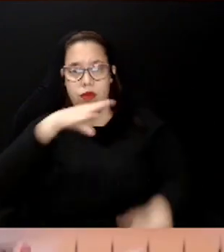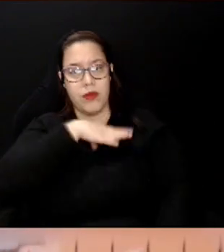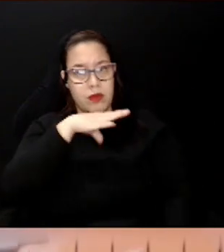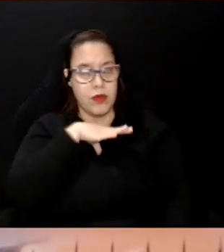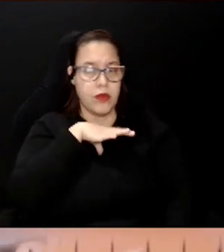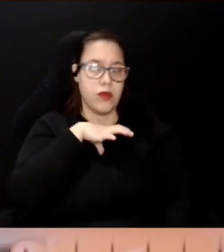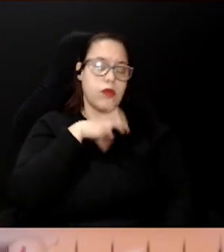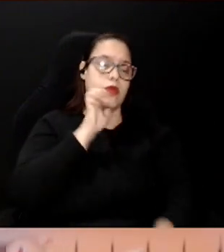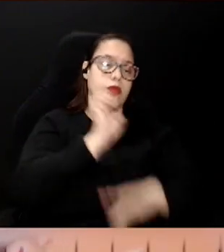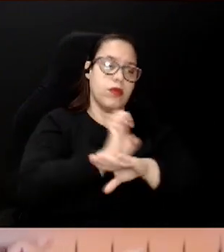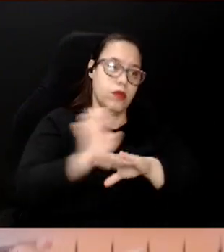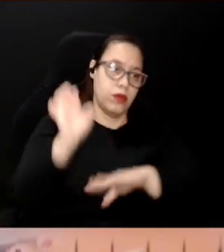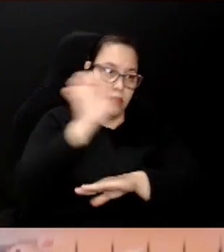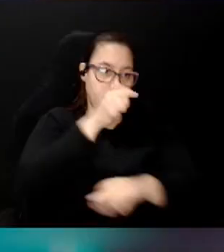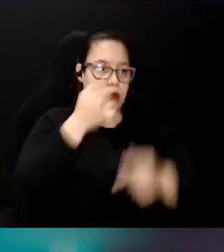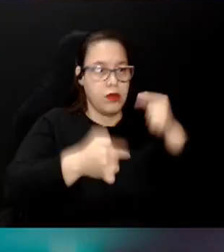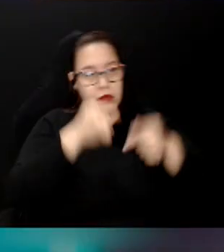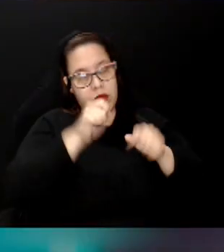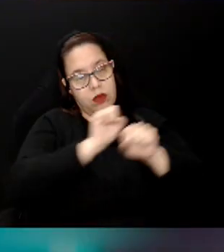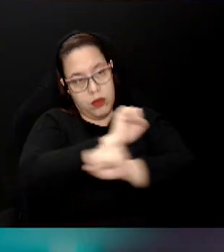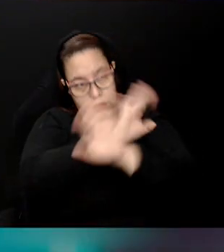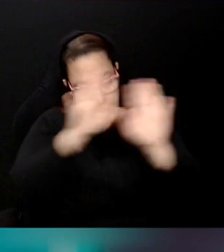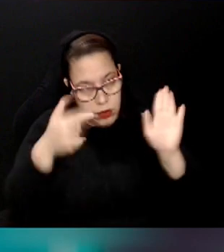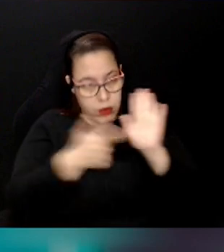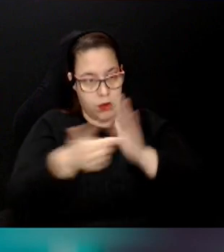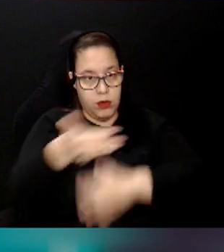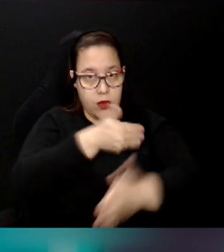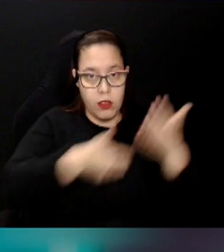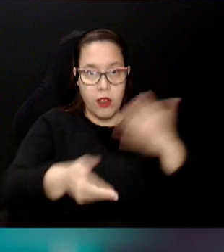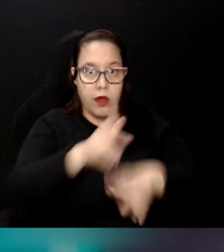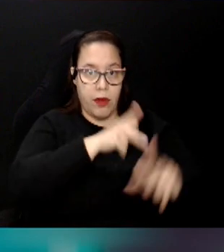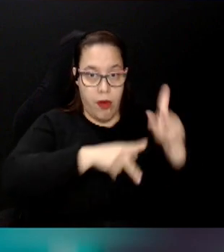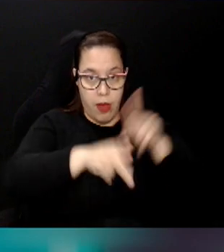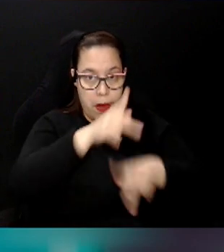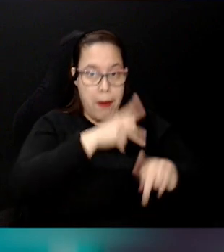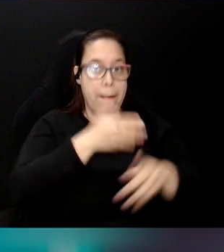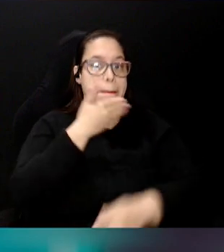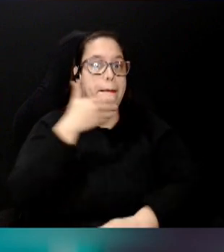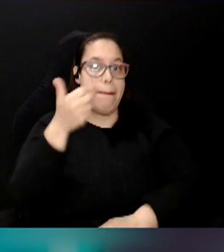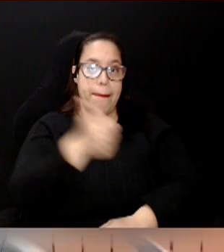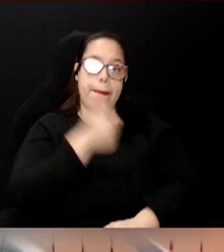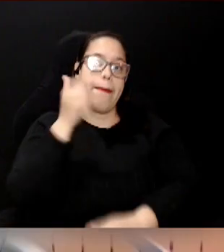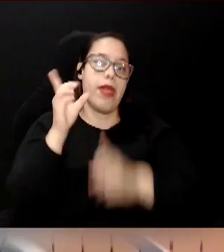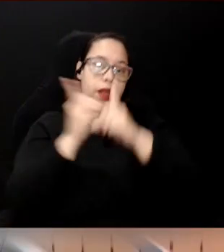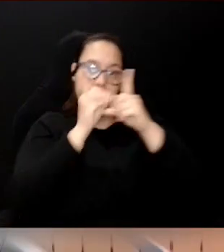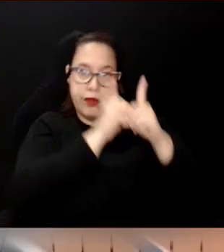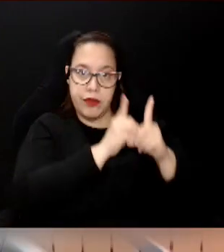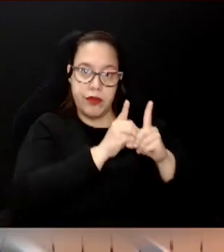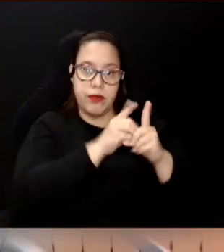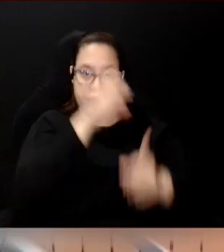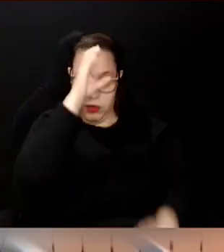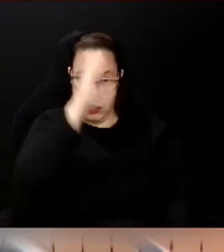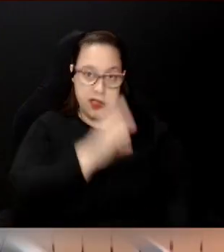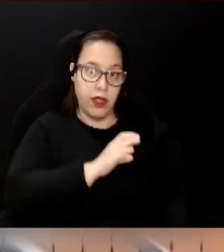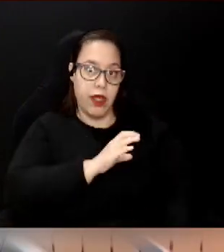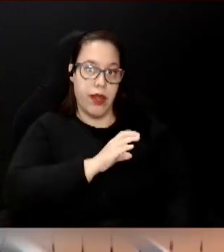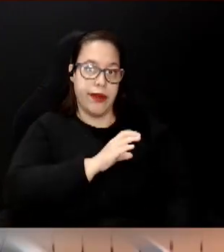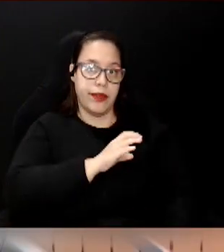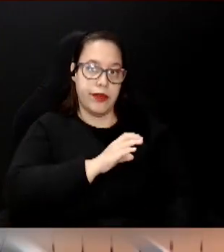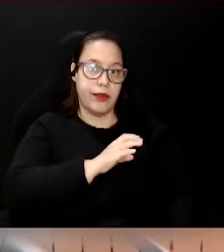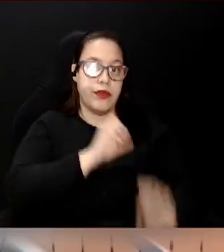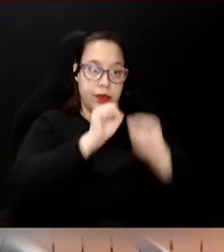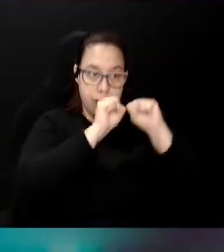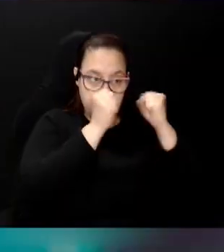discutir transparência, participação popular e melhorias no atendimento ao cidadão. O seminário contou com